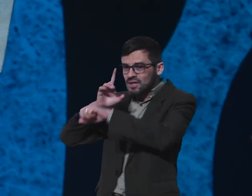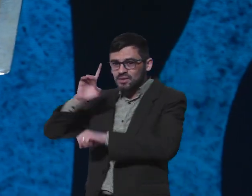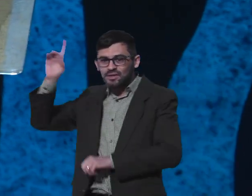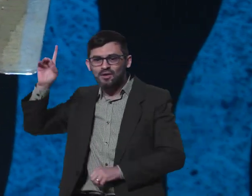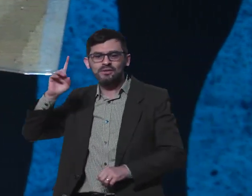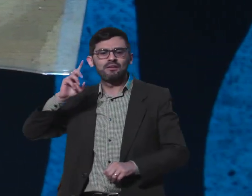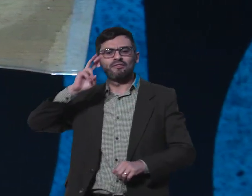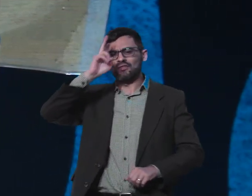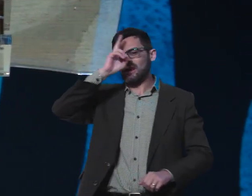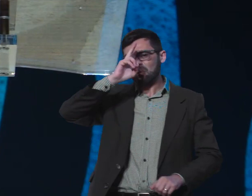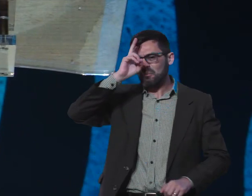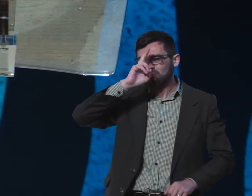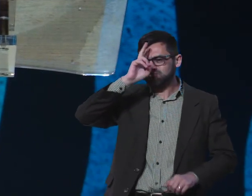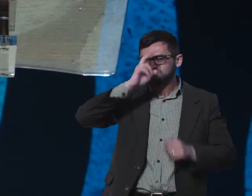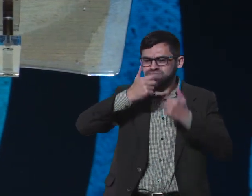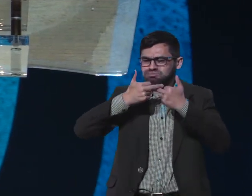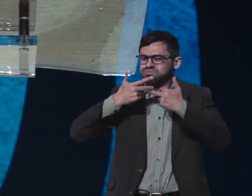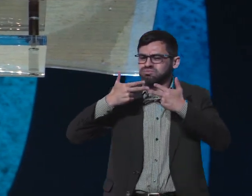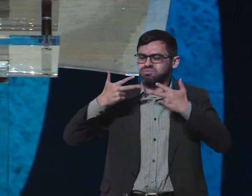memórias. Está valendo a pena.